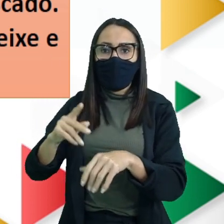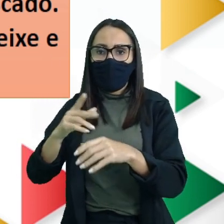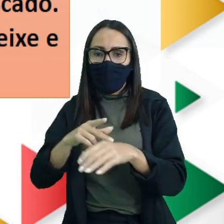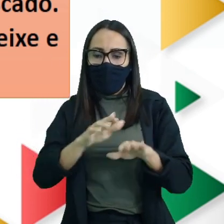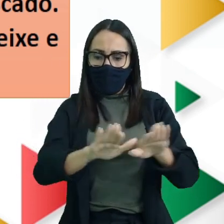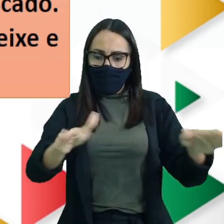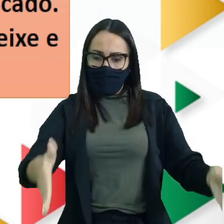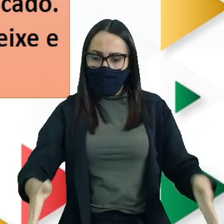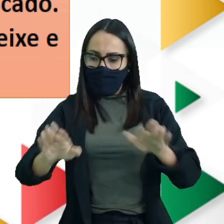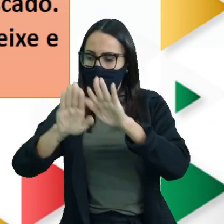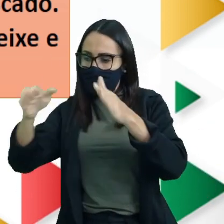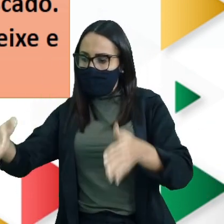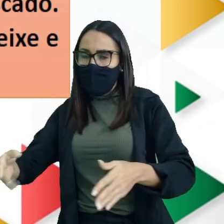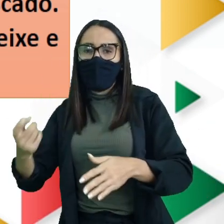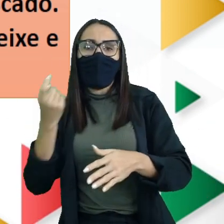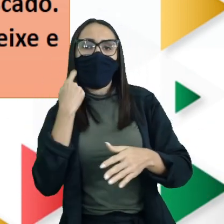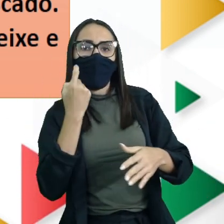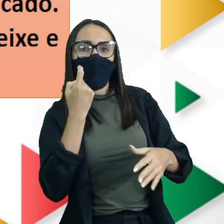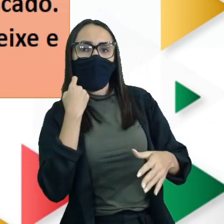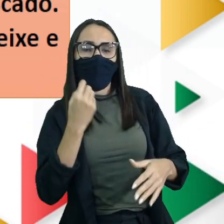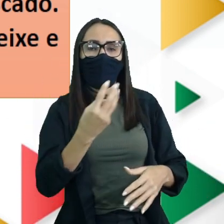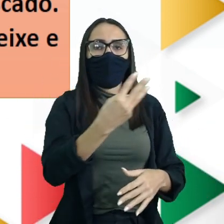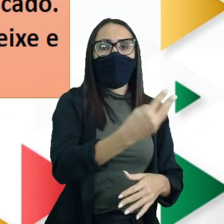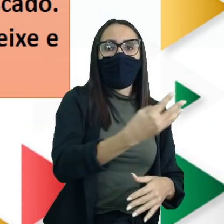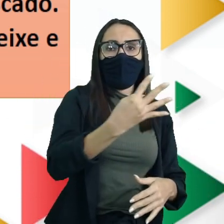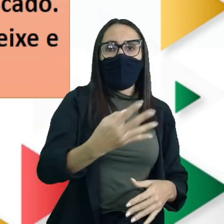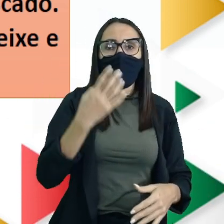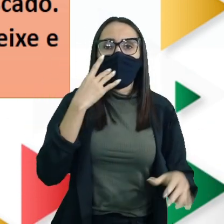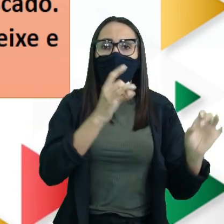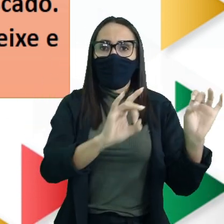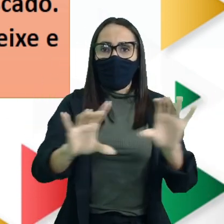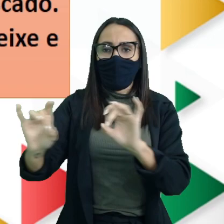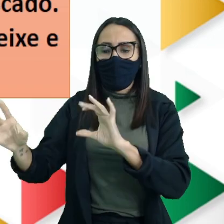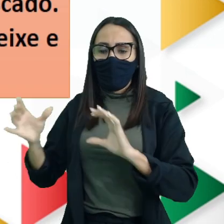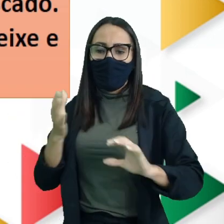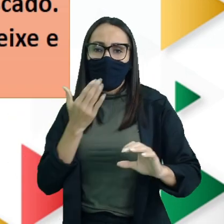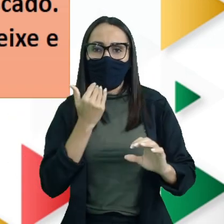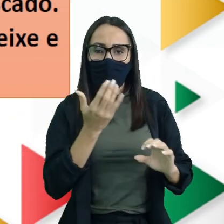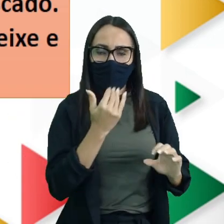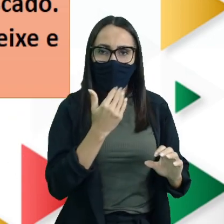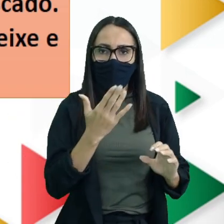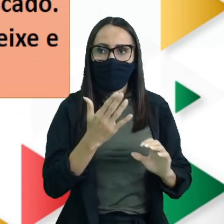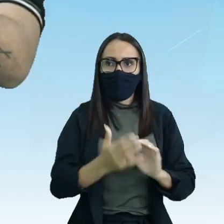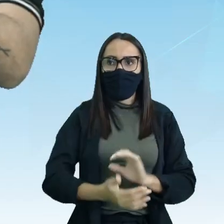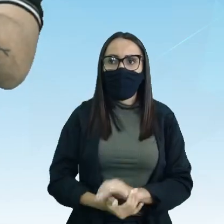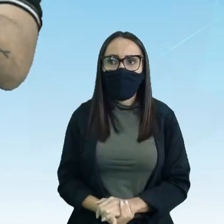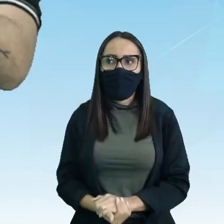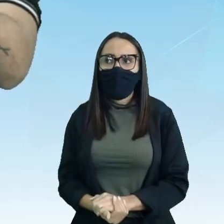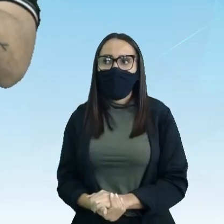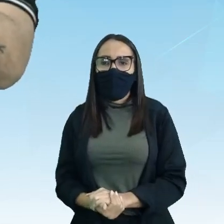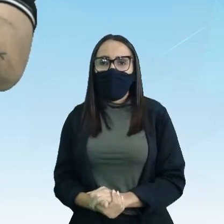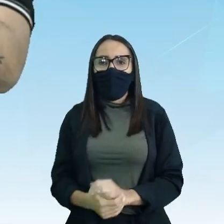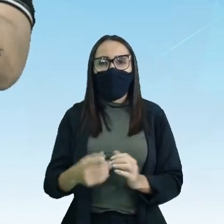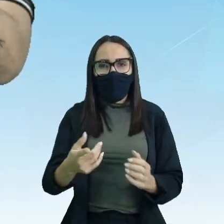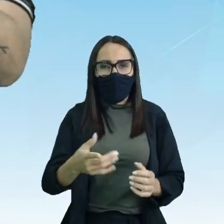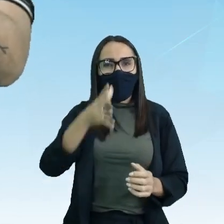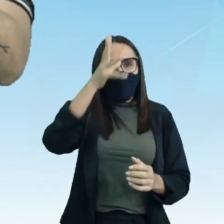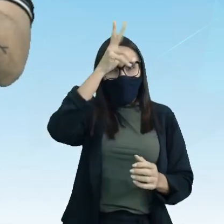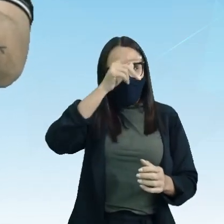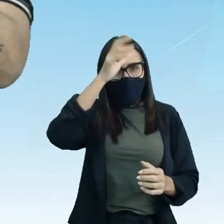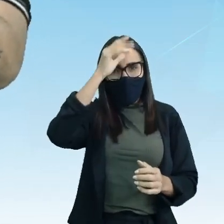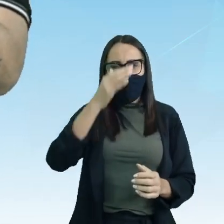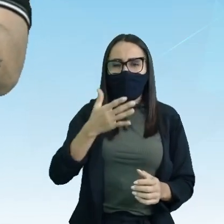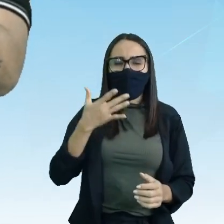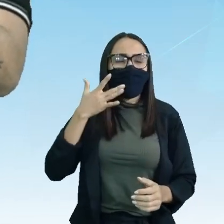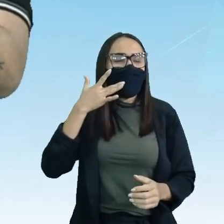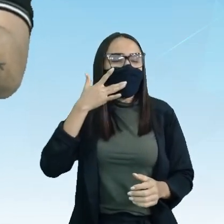né? 34 barracas internas para vender comidas e caldo de cana, professor. Vou dar um pause aí. Eu fui comer uma galinha,